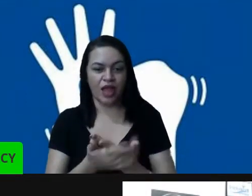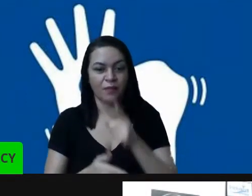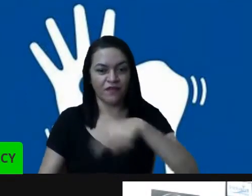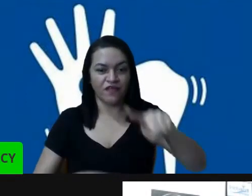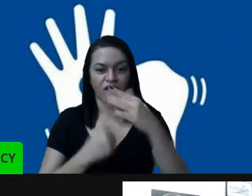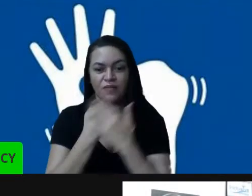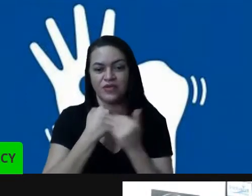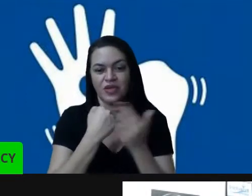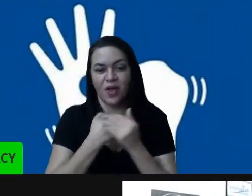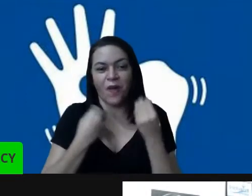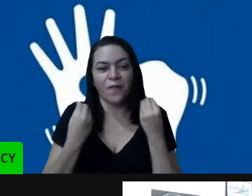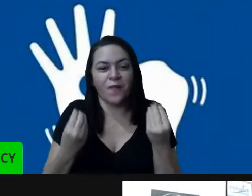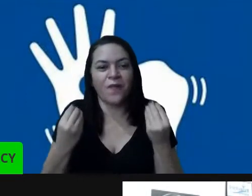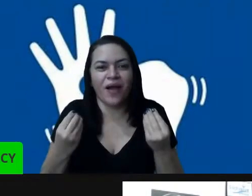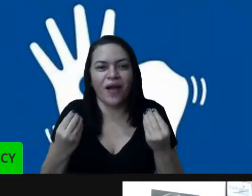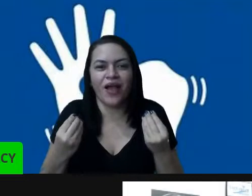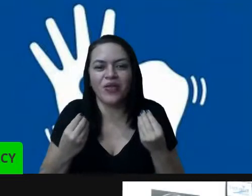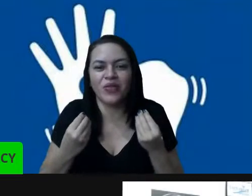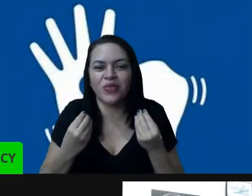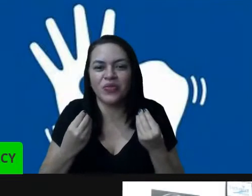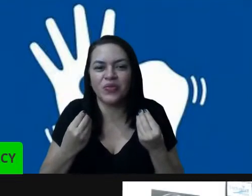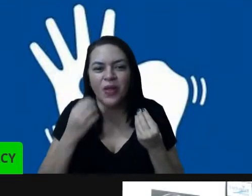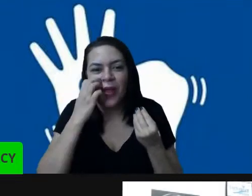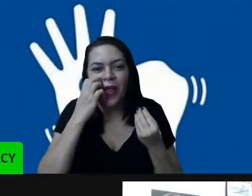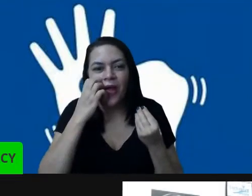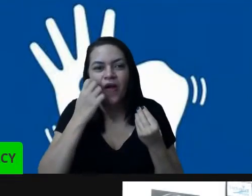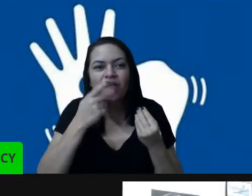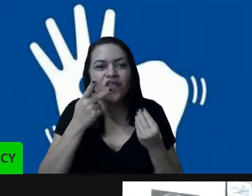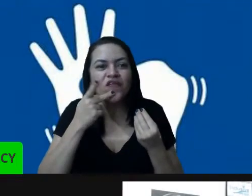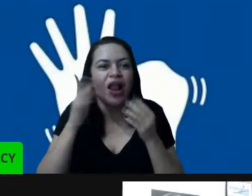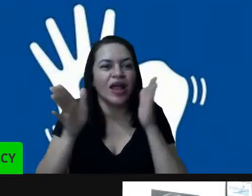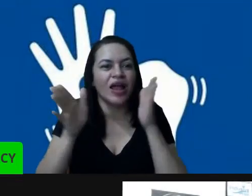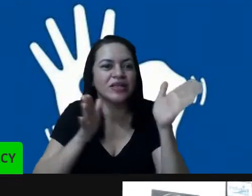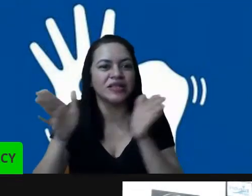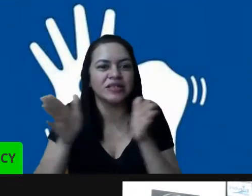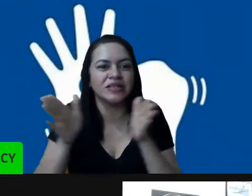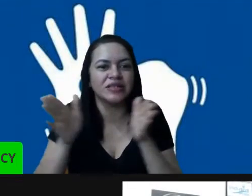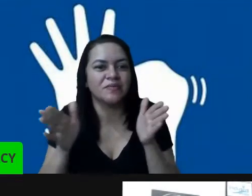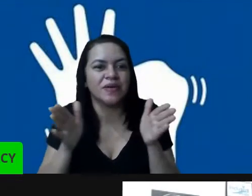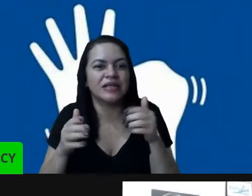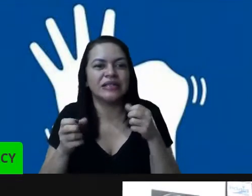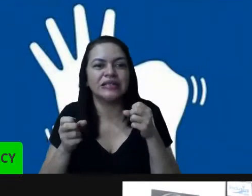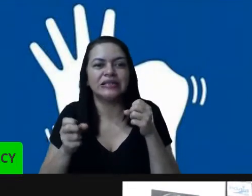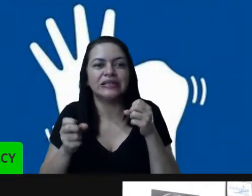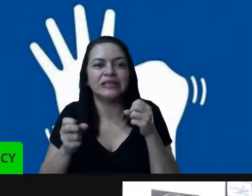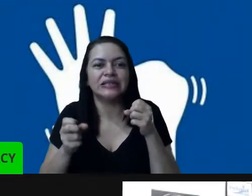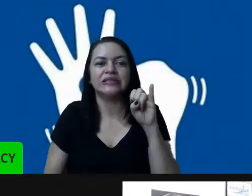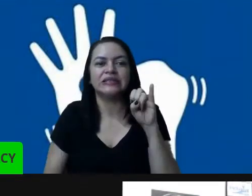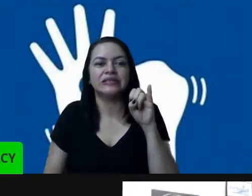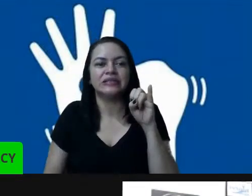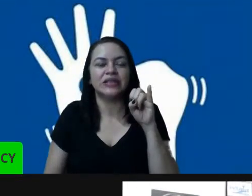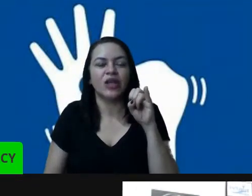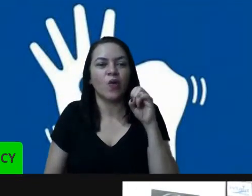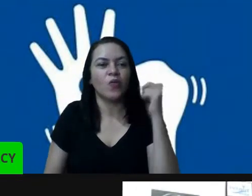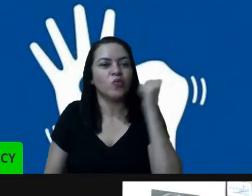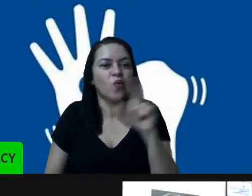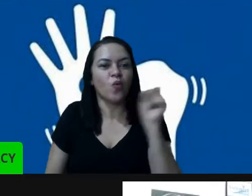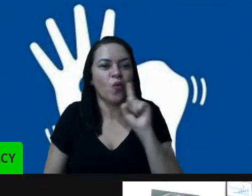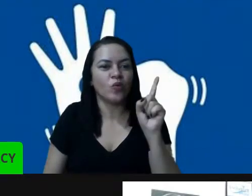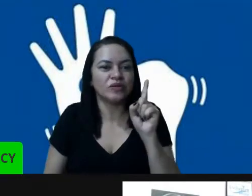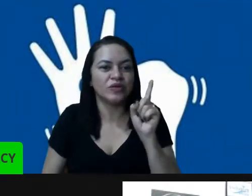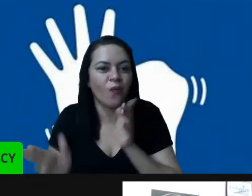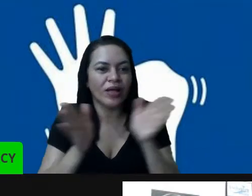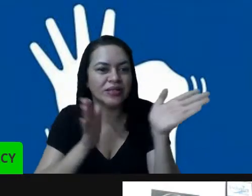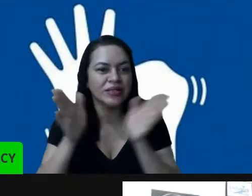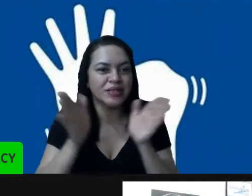Porque não dá para falar de acessibilidade se eu não consigo ter o mínimo de acessibilidade